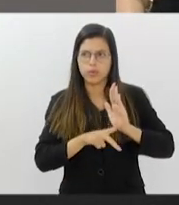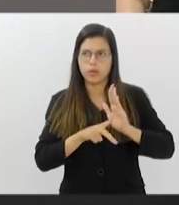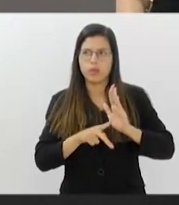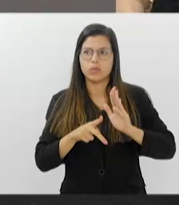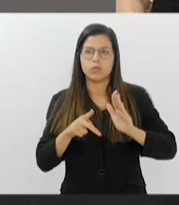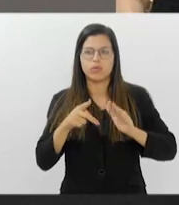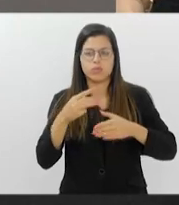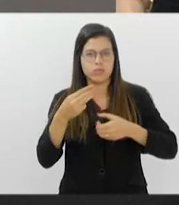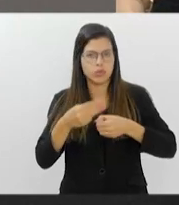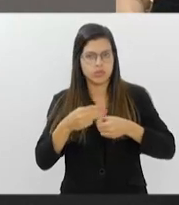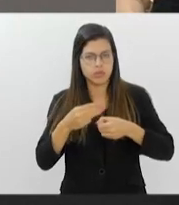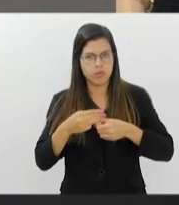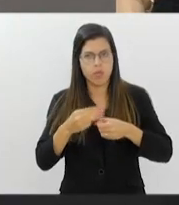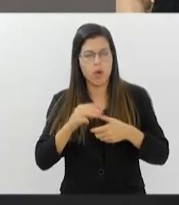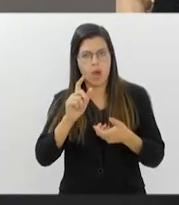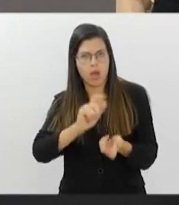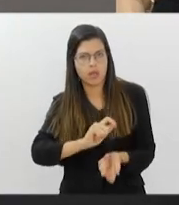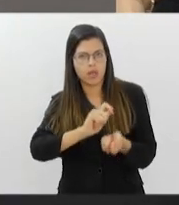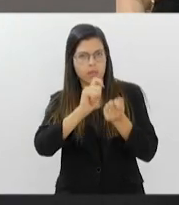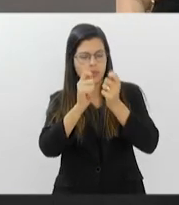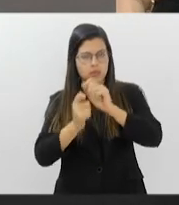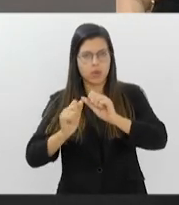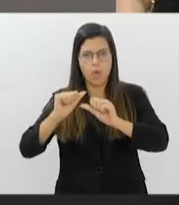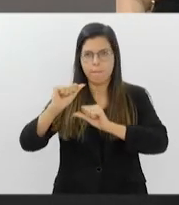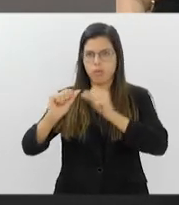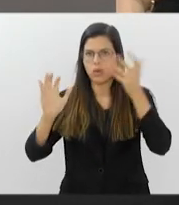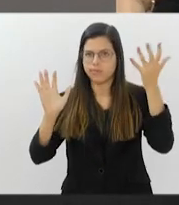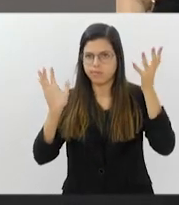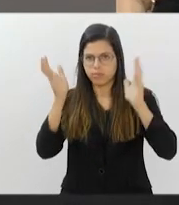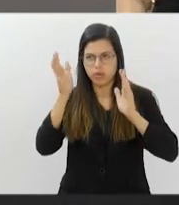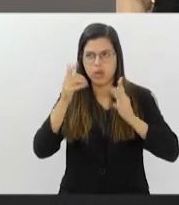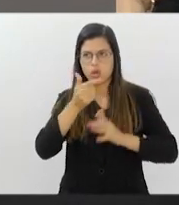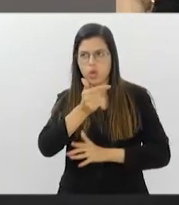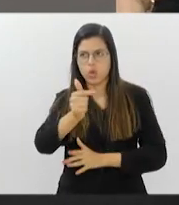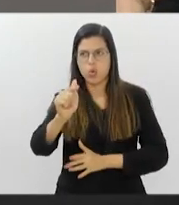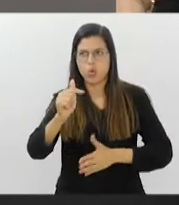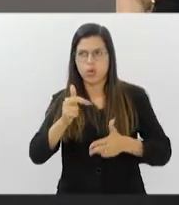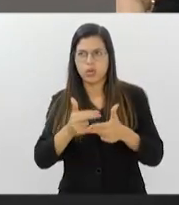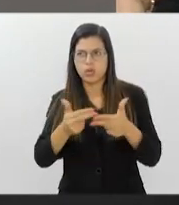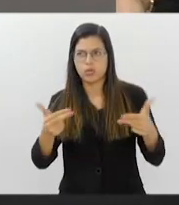municipais de adaptação às mudanças climáticas e da outras